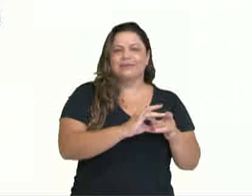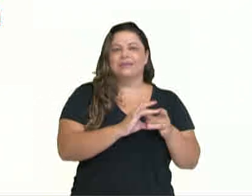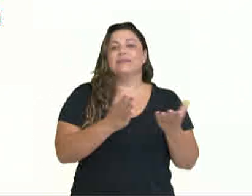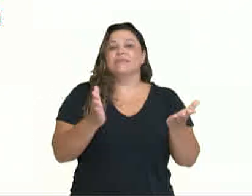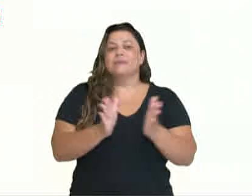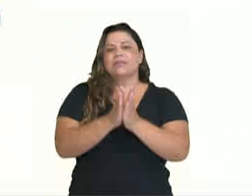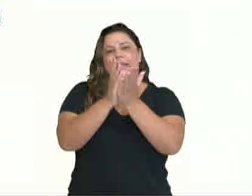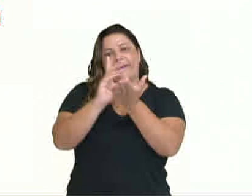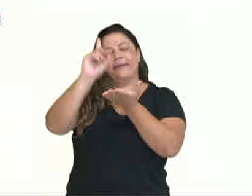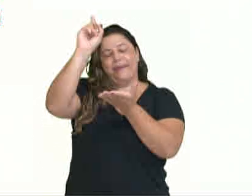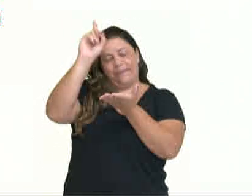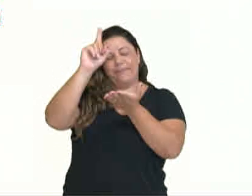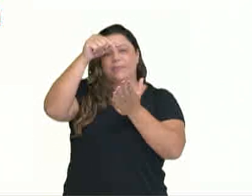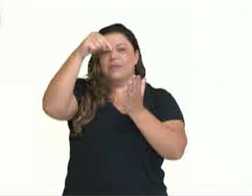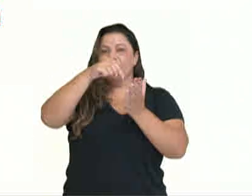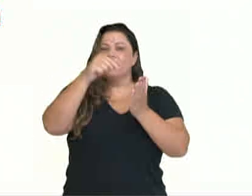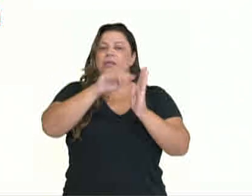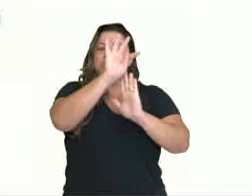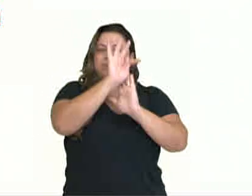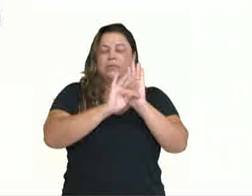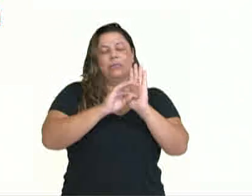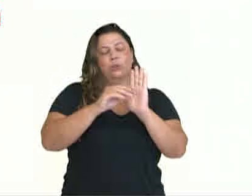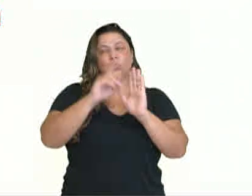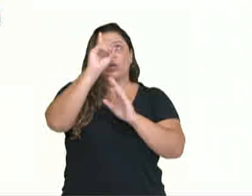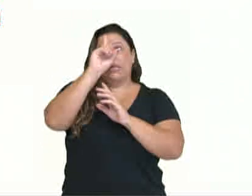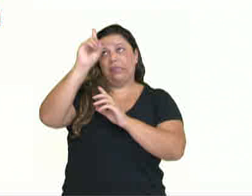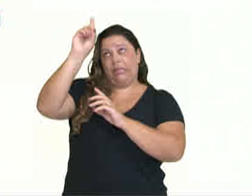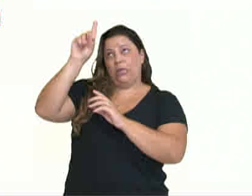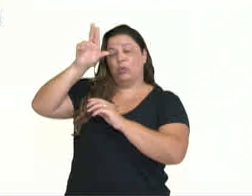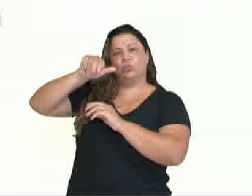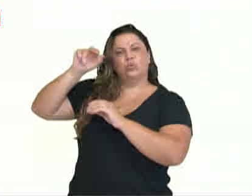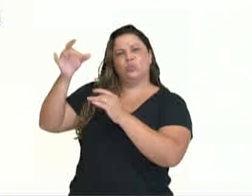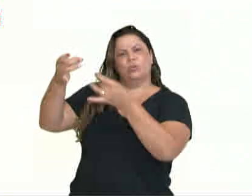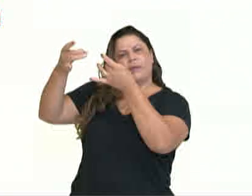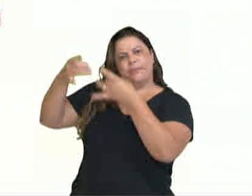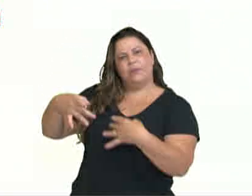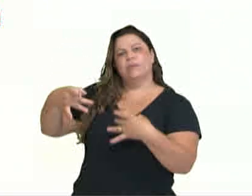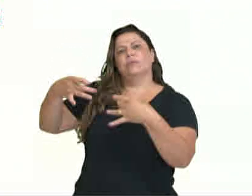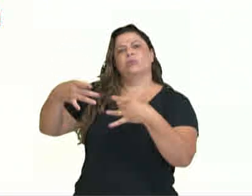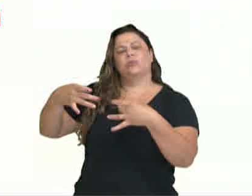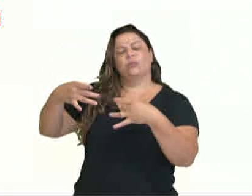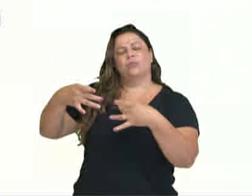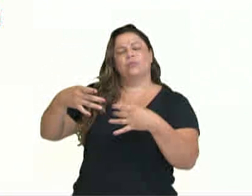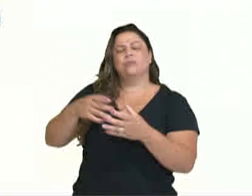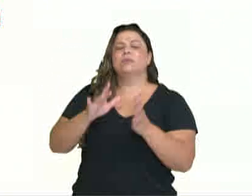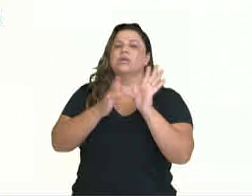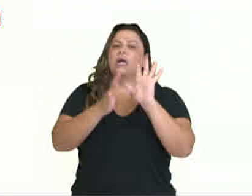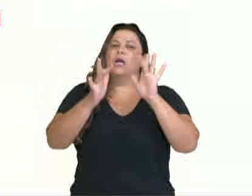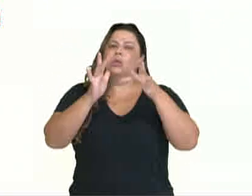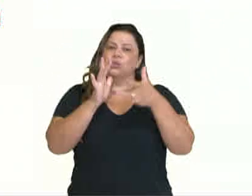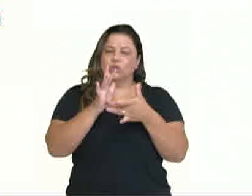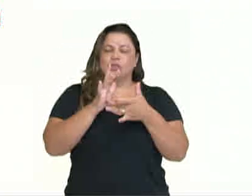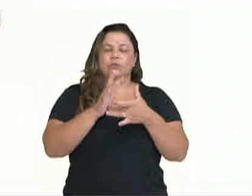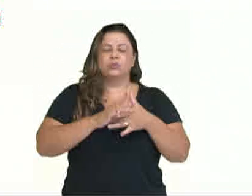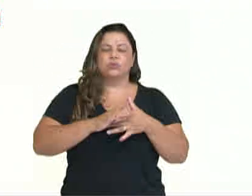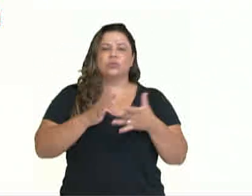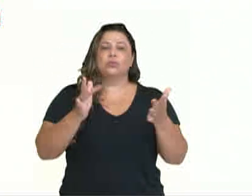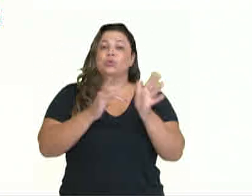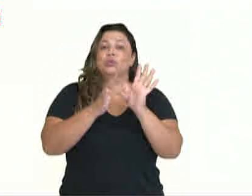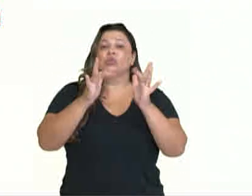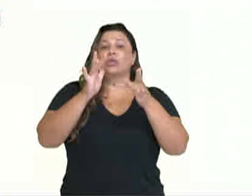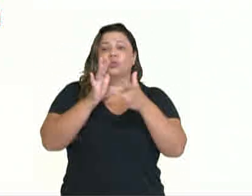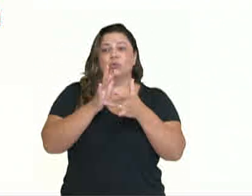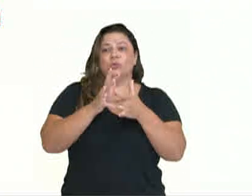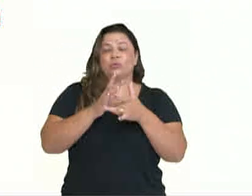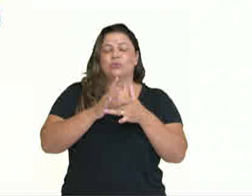bíblico, né? No trecho, Deus nunca me abandonou, é aquela fala de Jesus na cruz. Porque